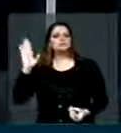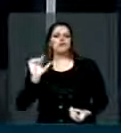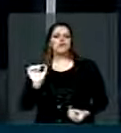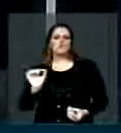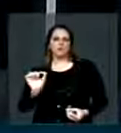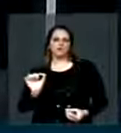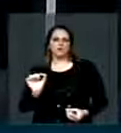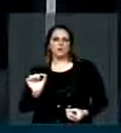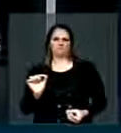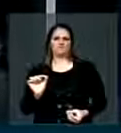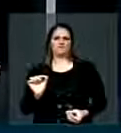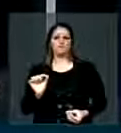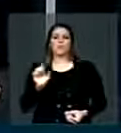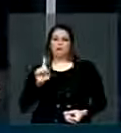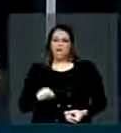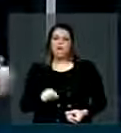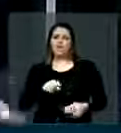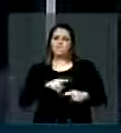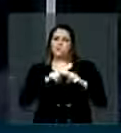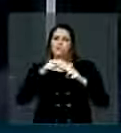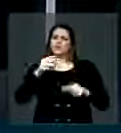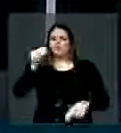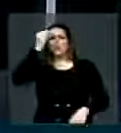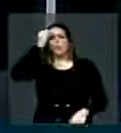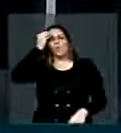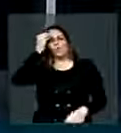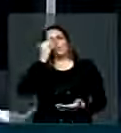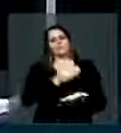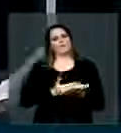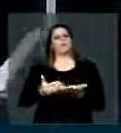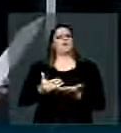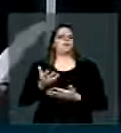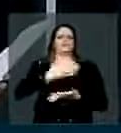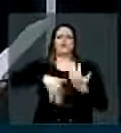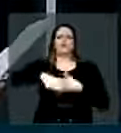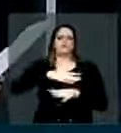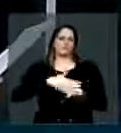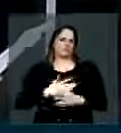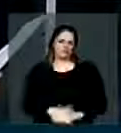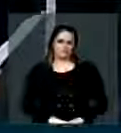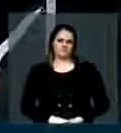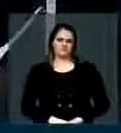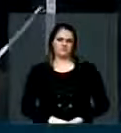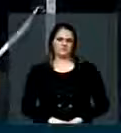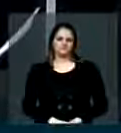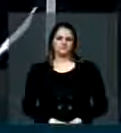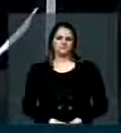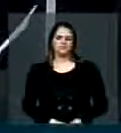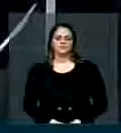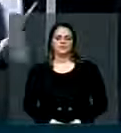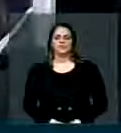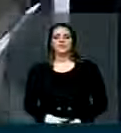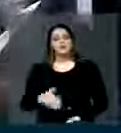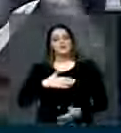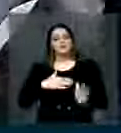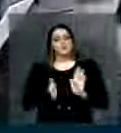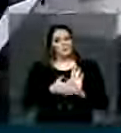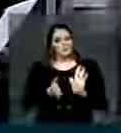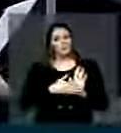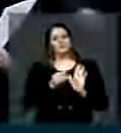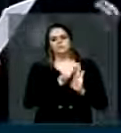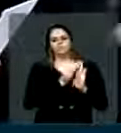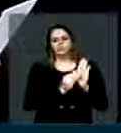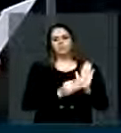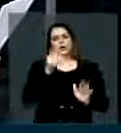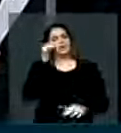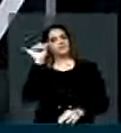grandes responsáveis por essas badernas que infelizmente acontecem nos nossos eventos esportivos. Então estamos propondo essa alteração com o objetivo de